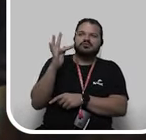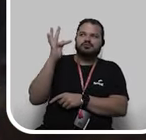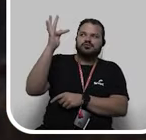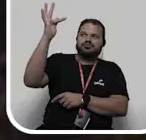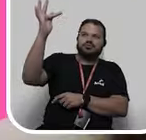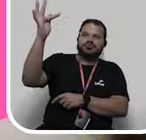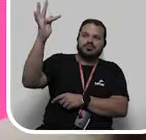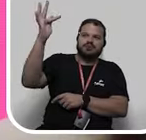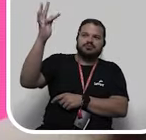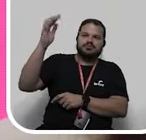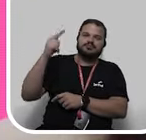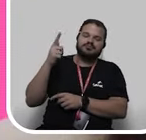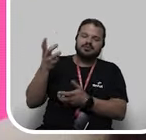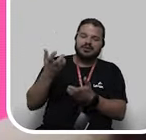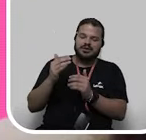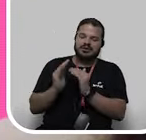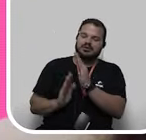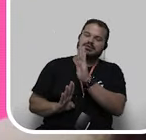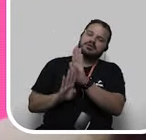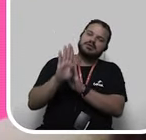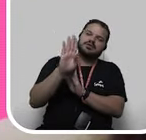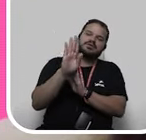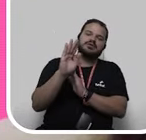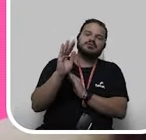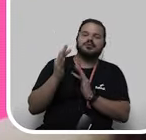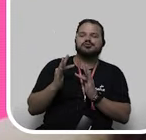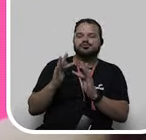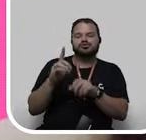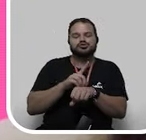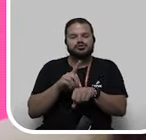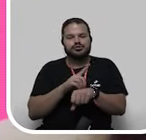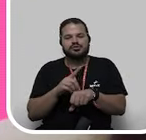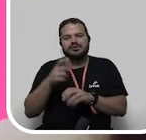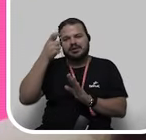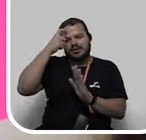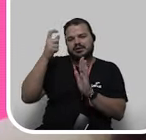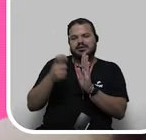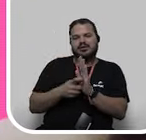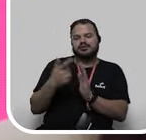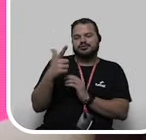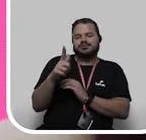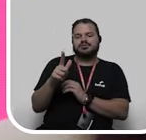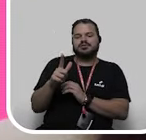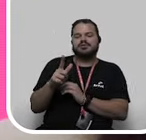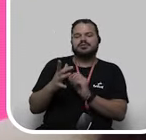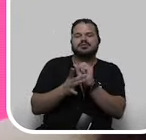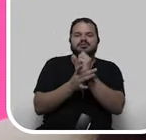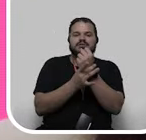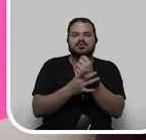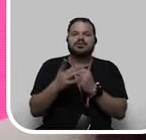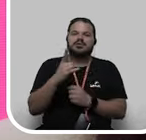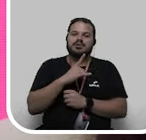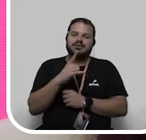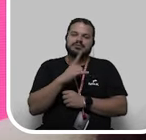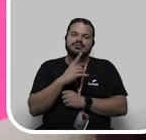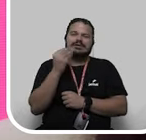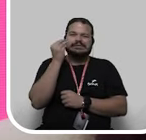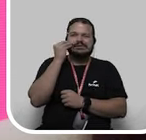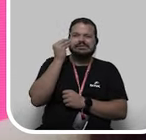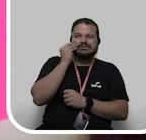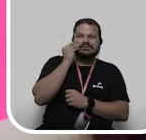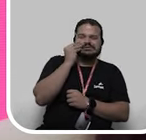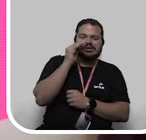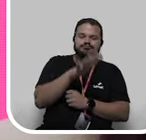tem crescimento digital, não tem tecnologia, não tem IA sem segurança. Então, tem muito espaço aqui para a gente tentar pensar junto